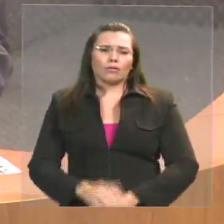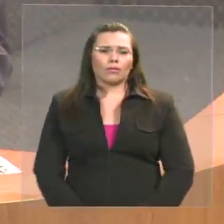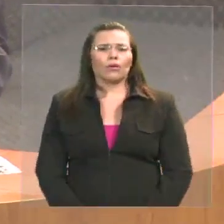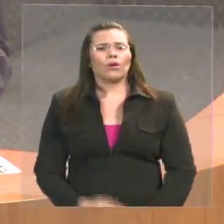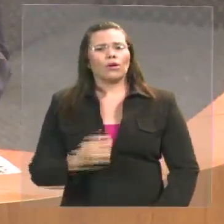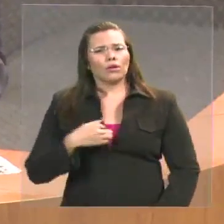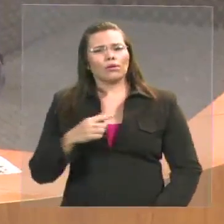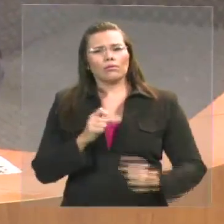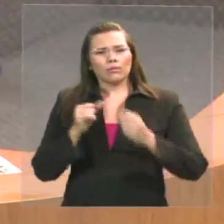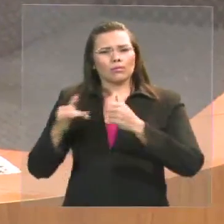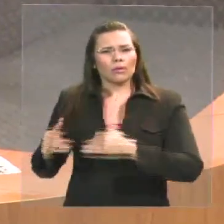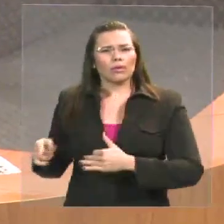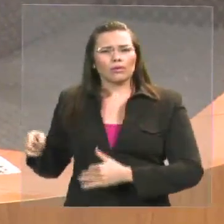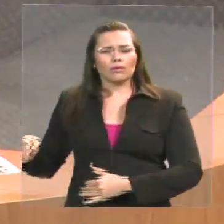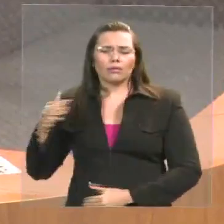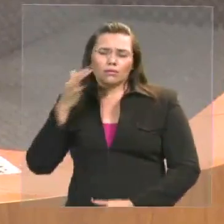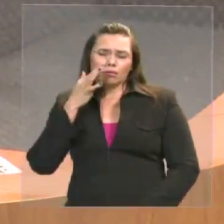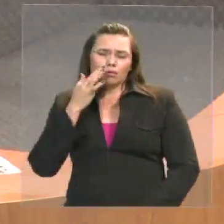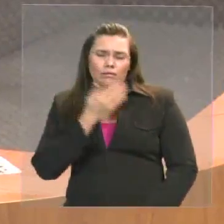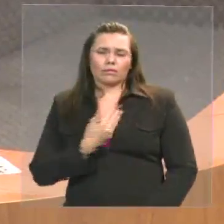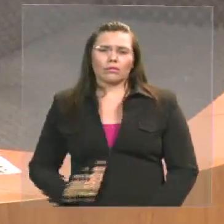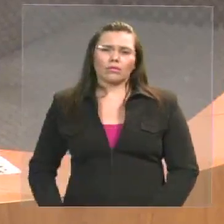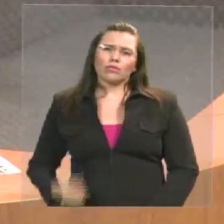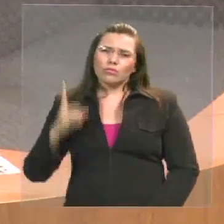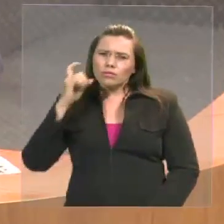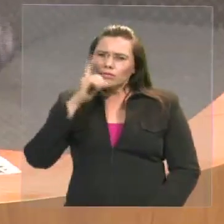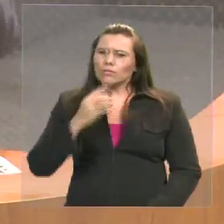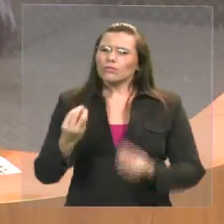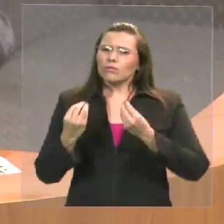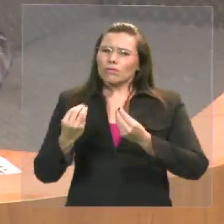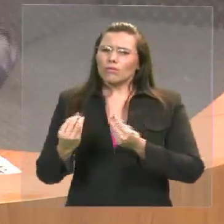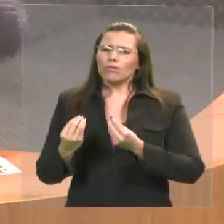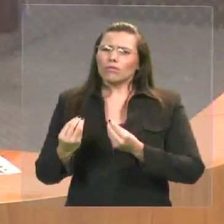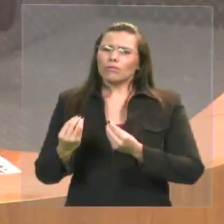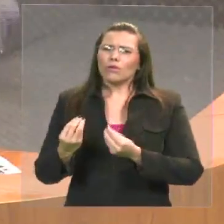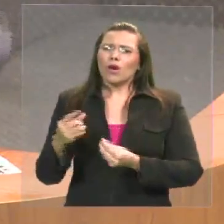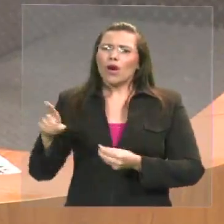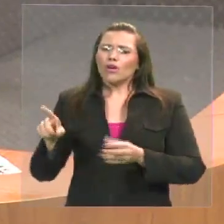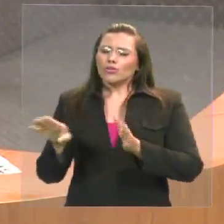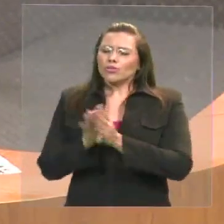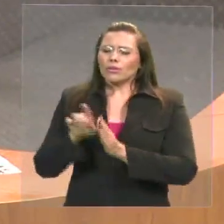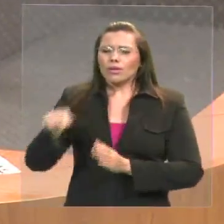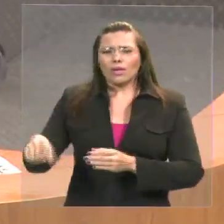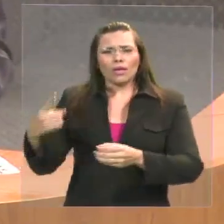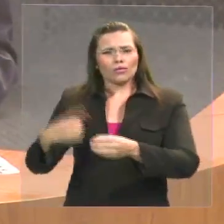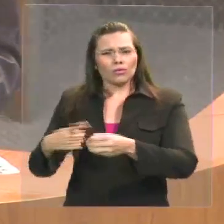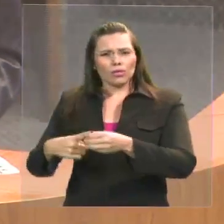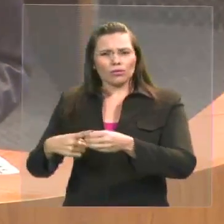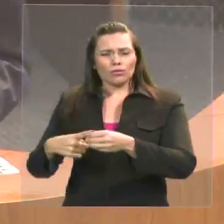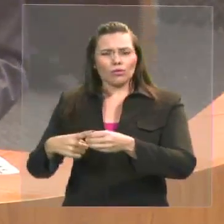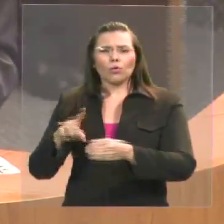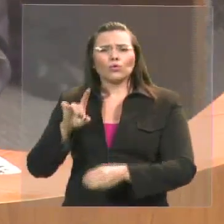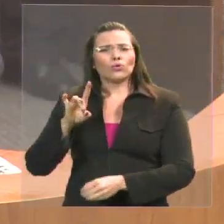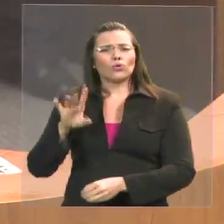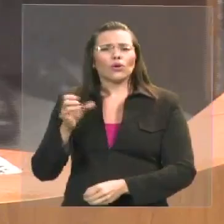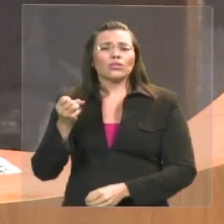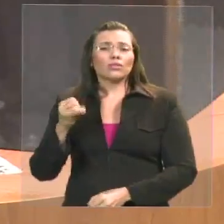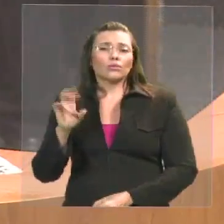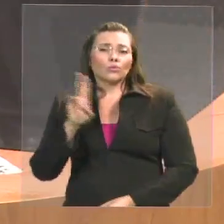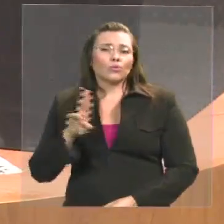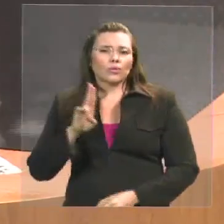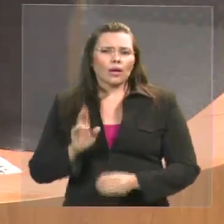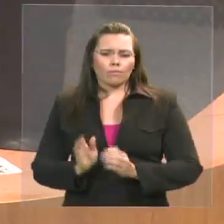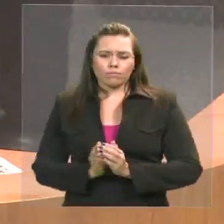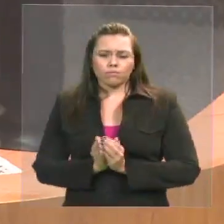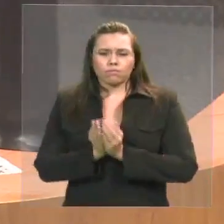porque praticamente está ilhado, para entrar no município tem que ser por balsa. E lá eu ainda fiquei